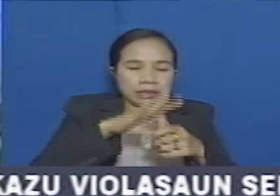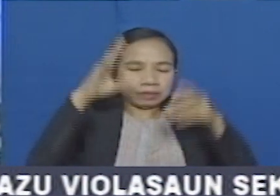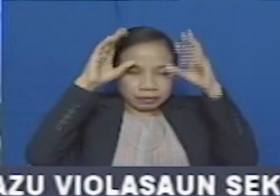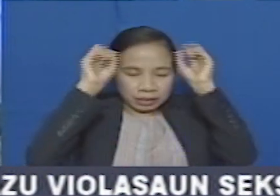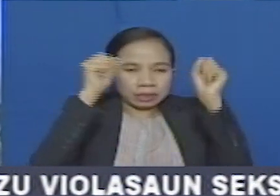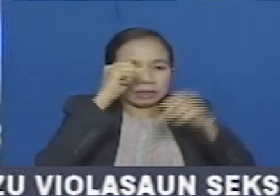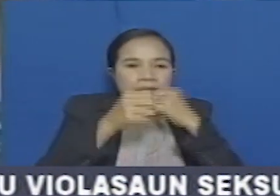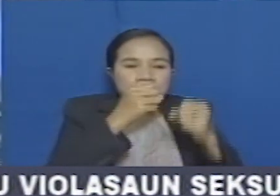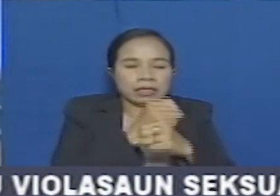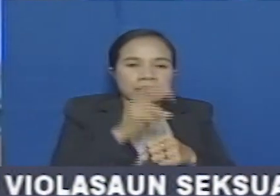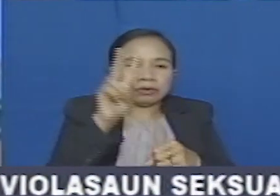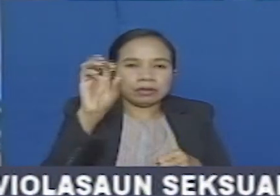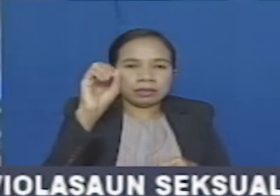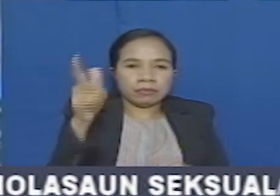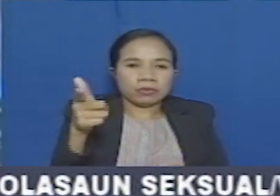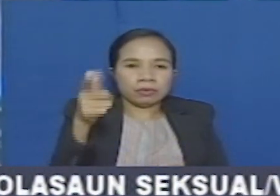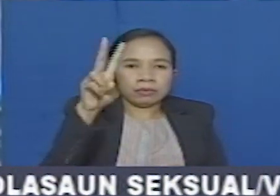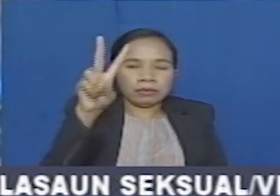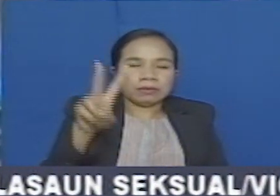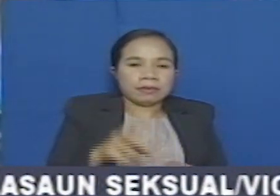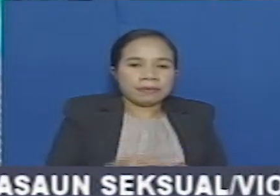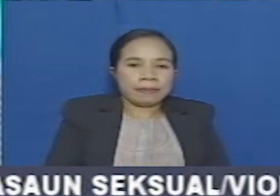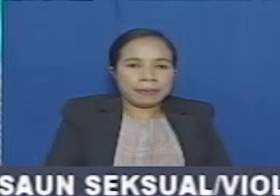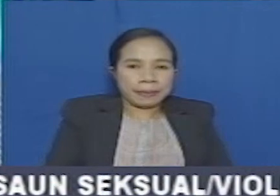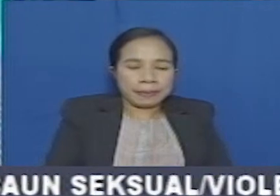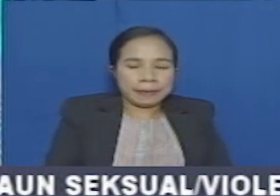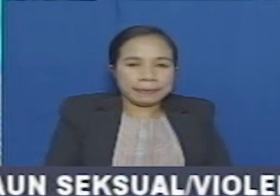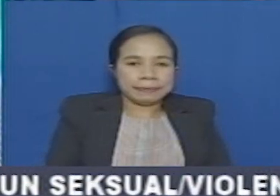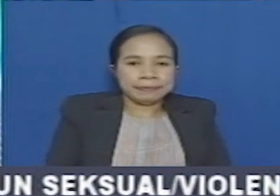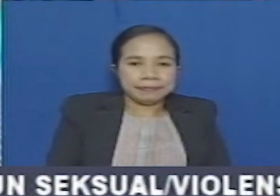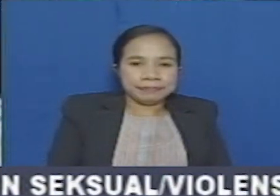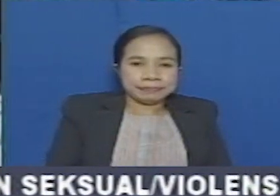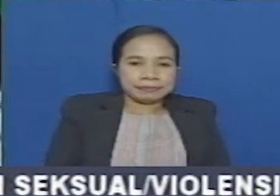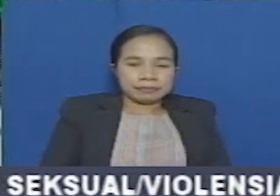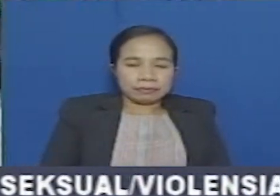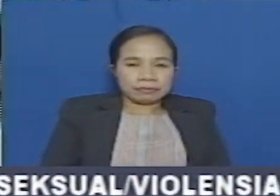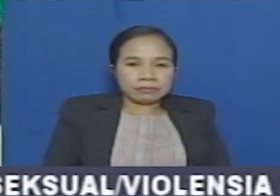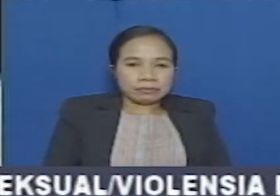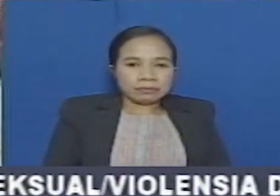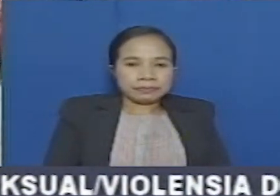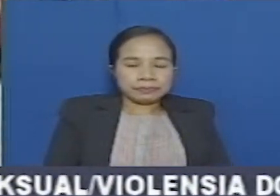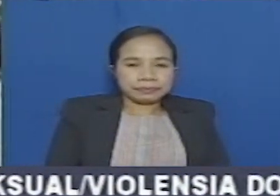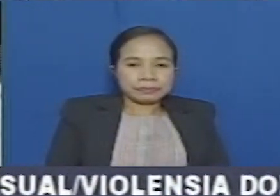presidencial tina Rihun Rua Ruanolu Resin Rua. Manuel Guzmán, Lucas da Costa, RTTL.